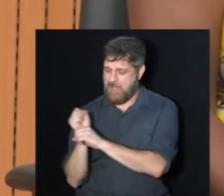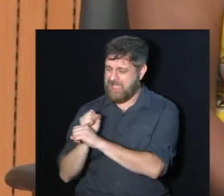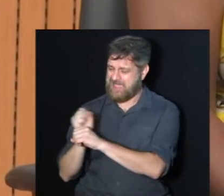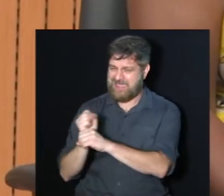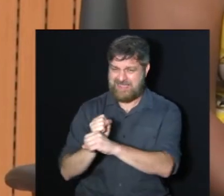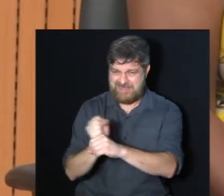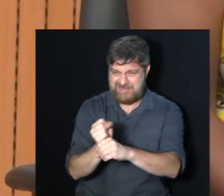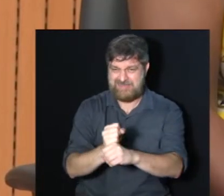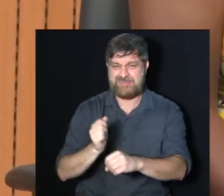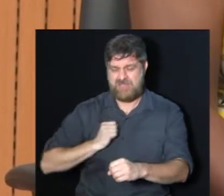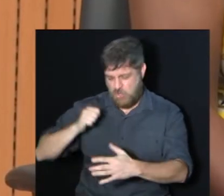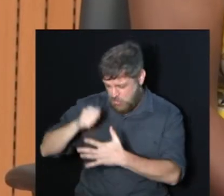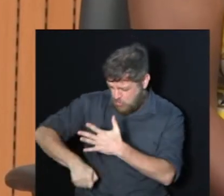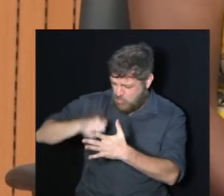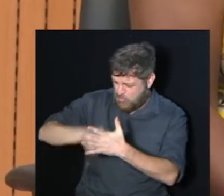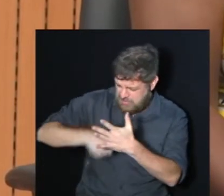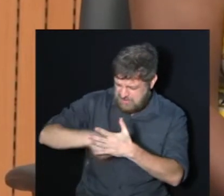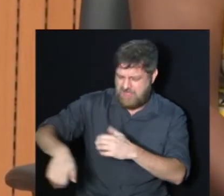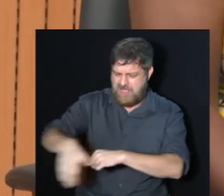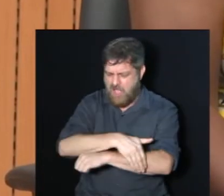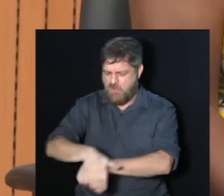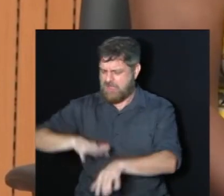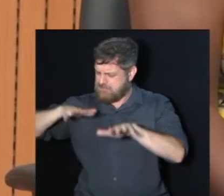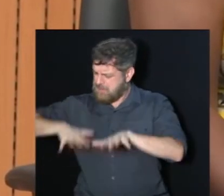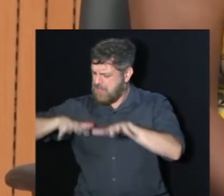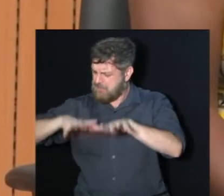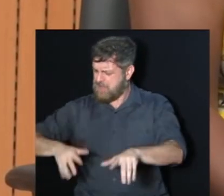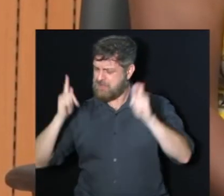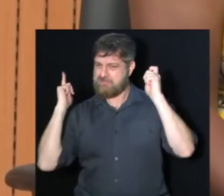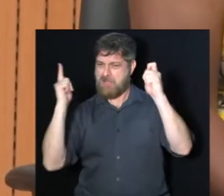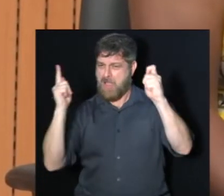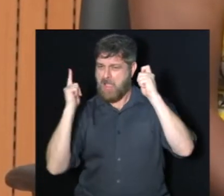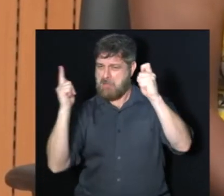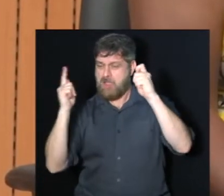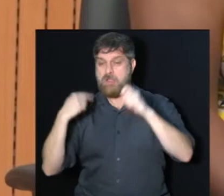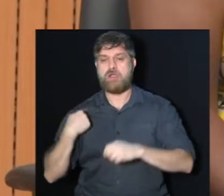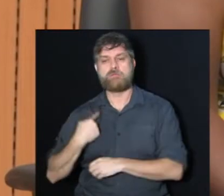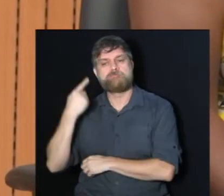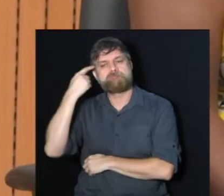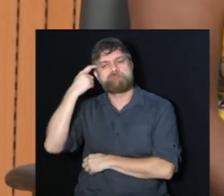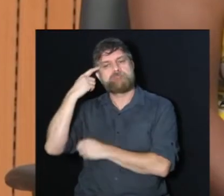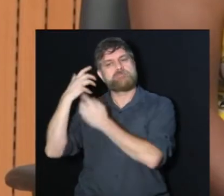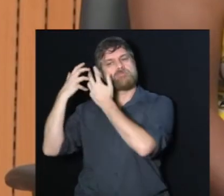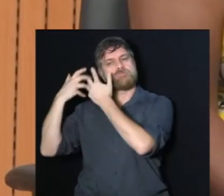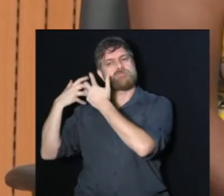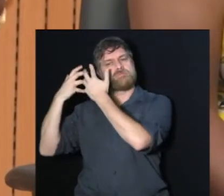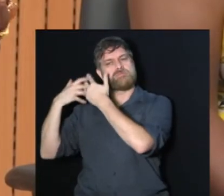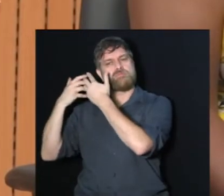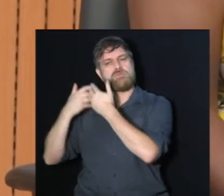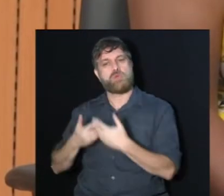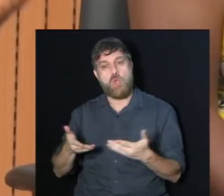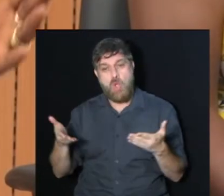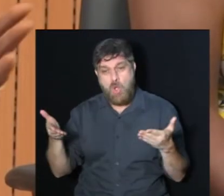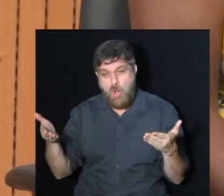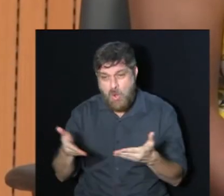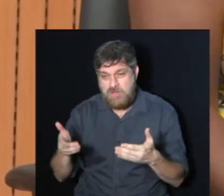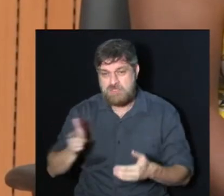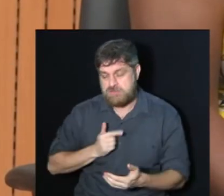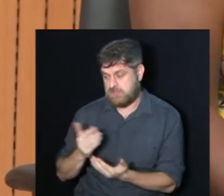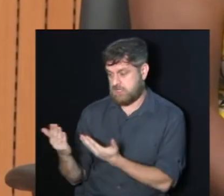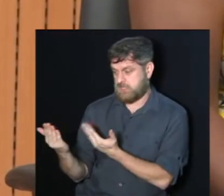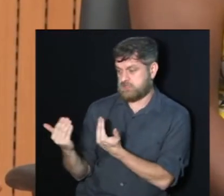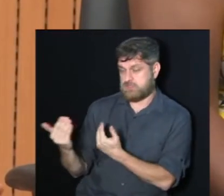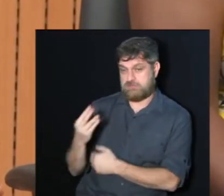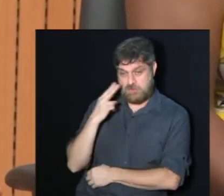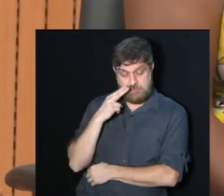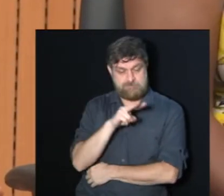40 anos de militância, e eu ando muito pensando nisso. Hoje, jovens aqui, estou vendo